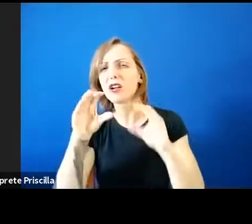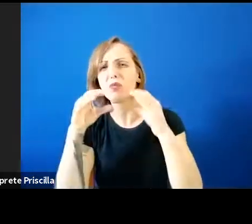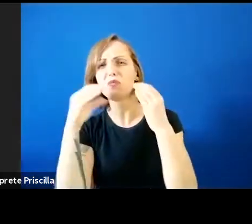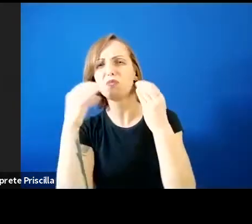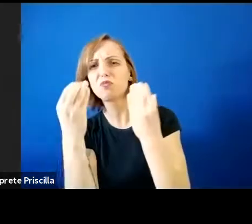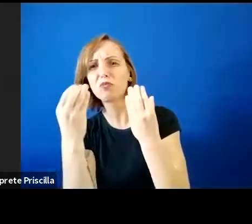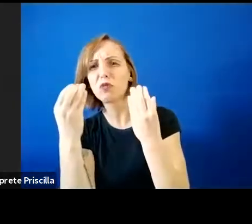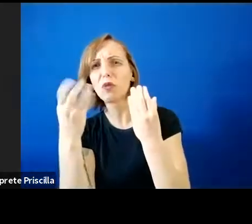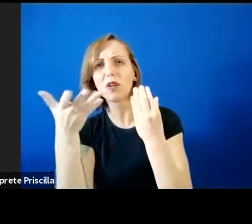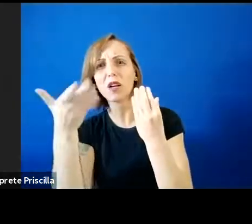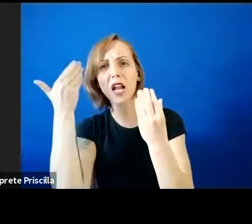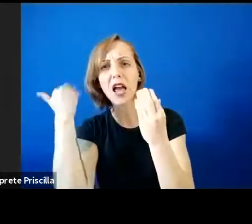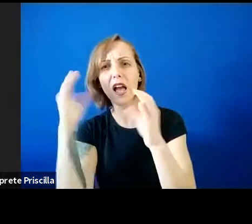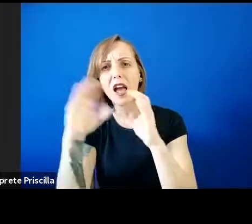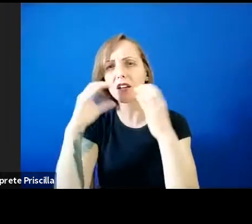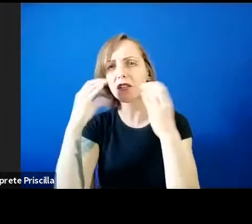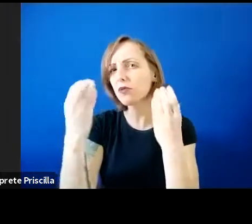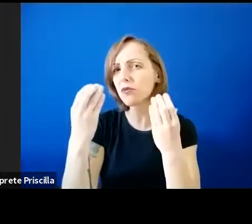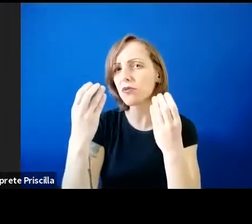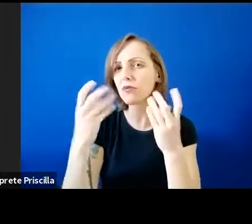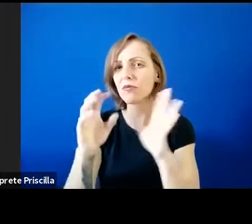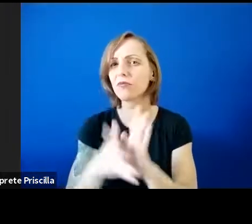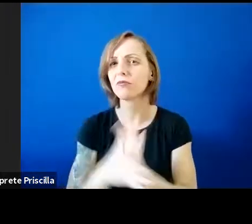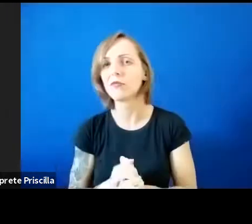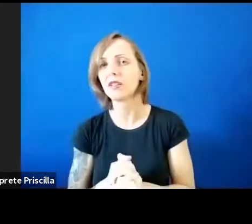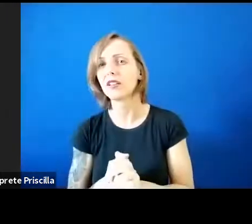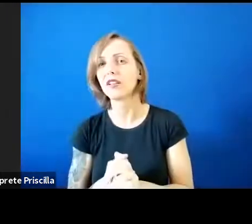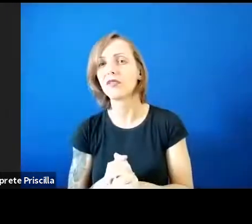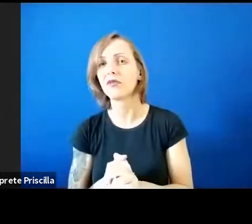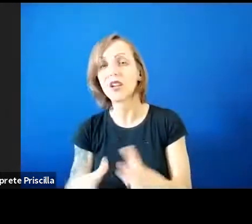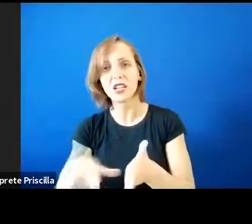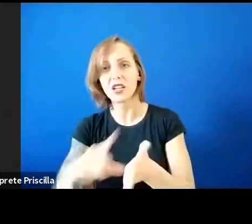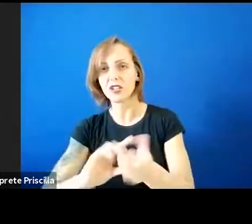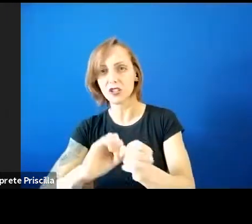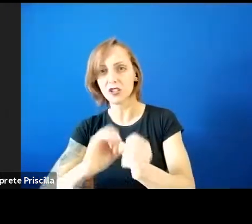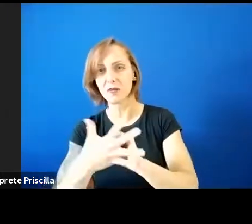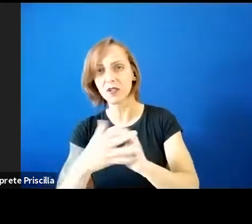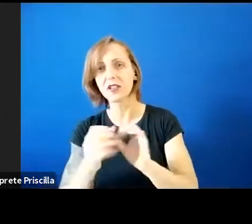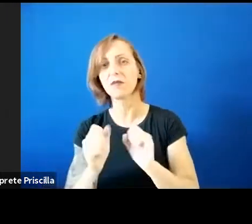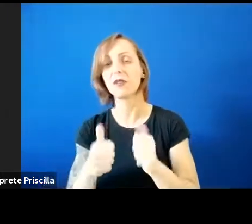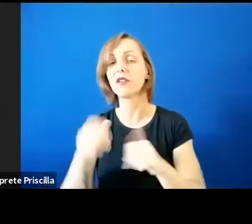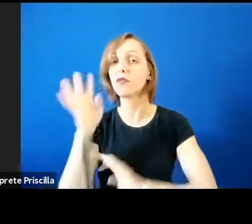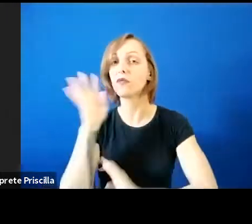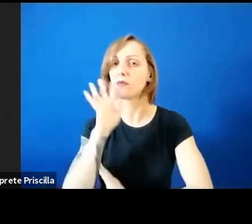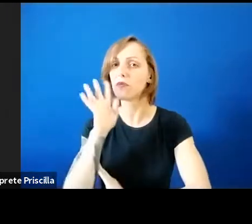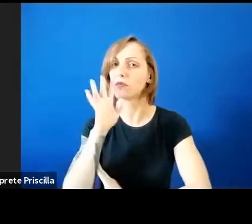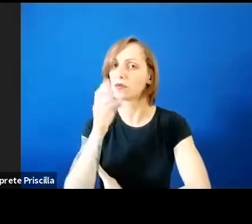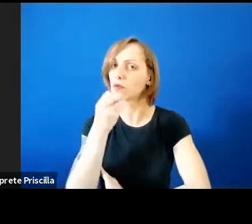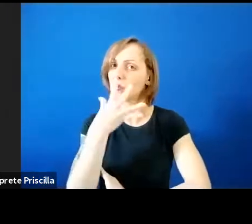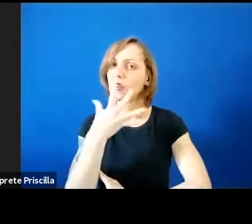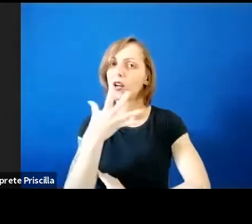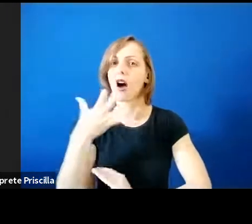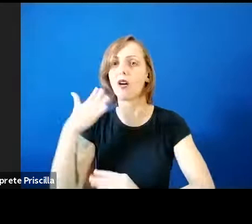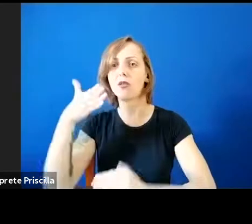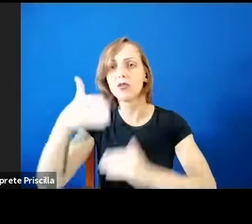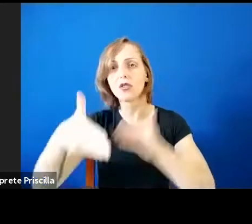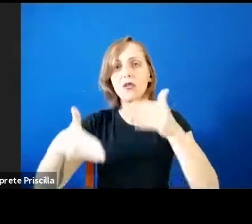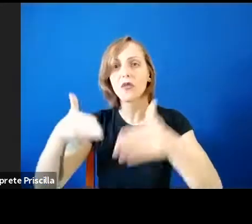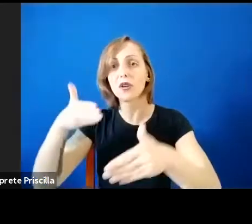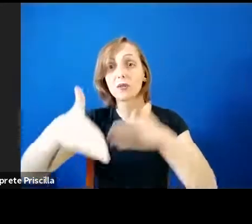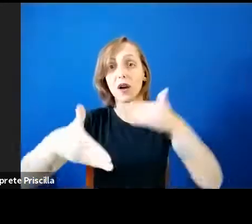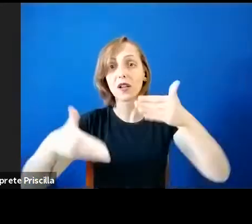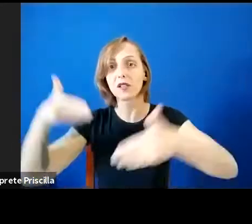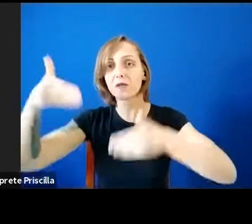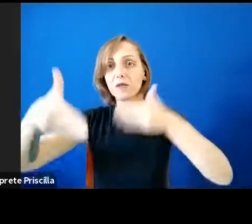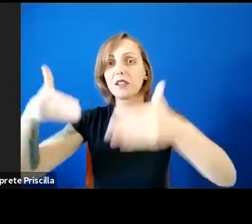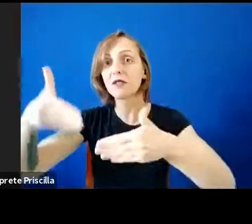muito, muito grande, foi logo antes da pandemia, com muitos participantes de várias outras terras